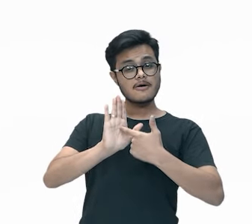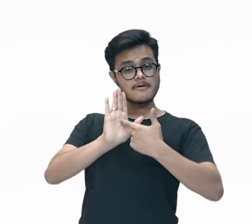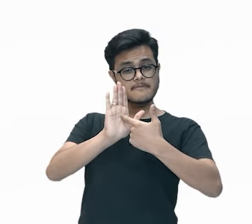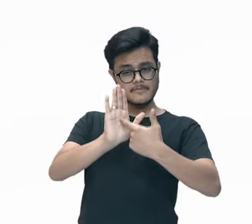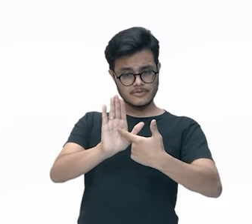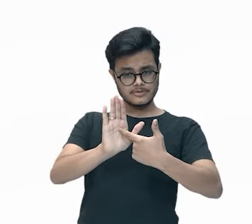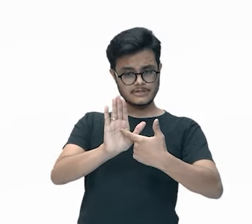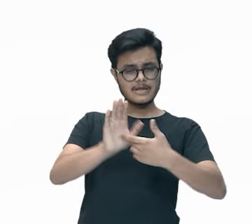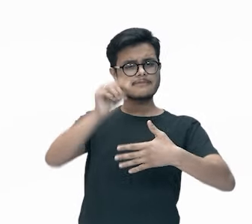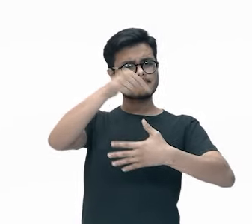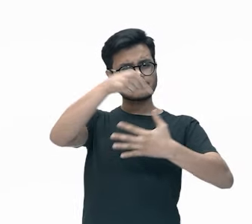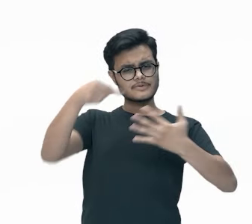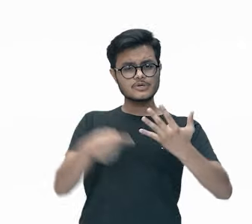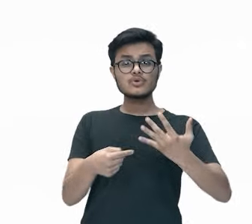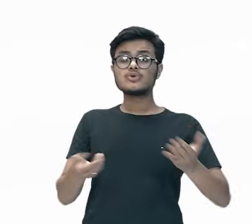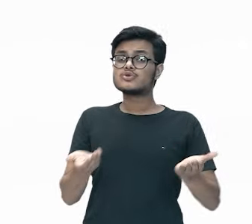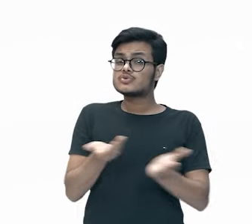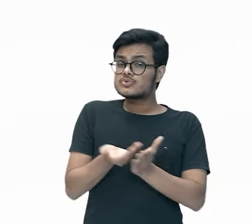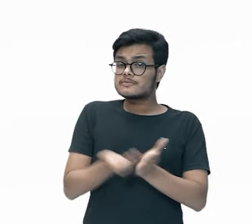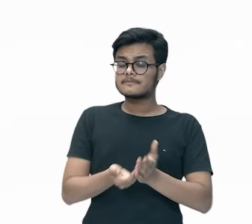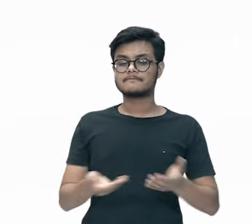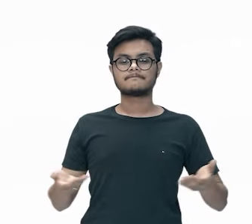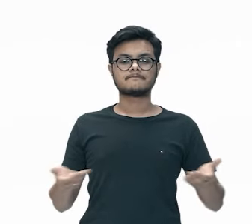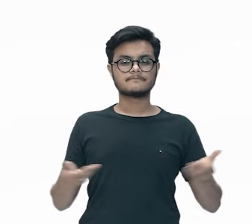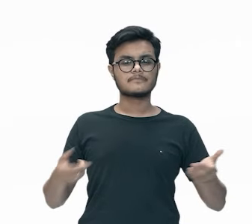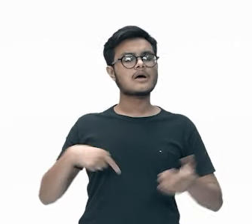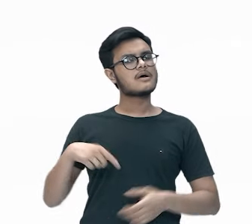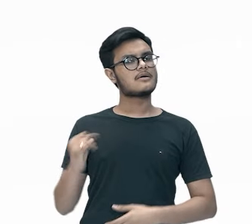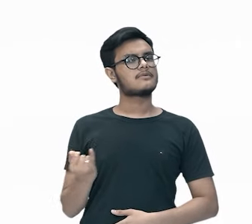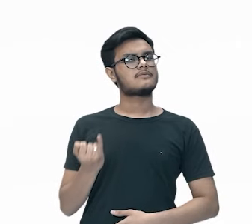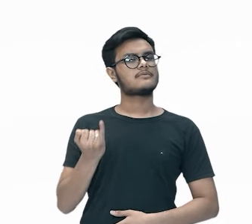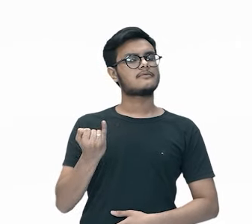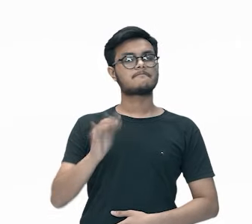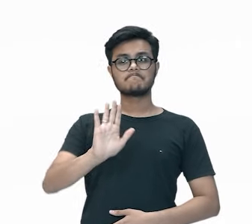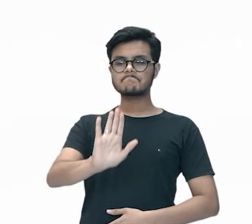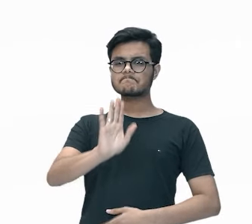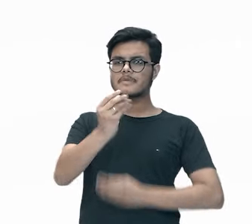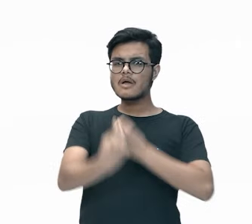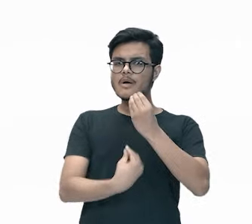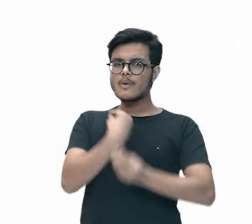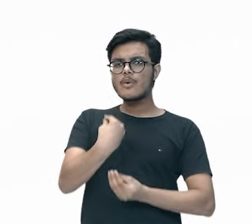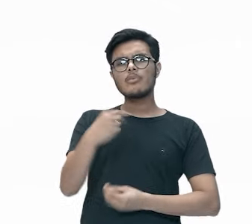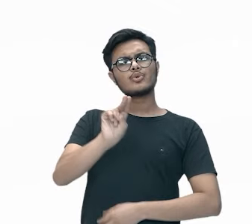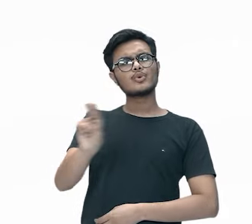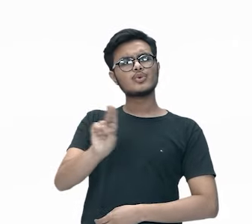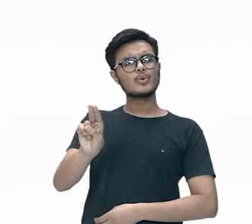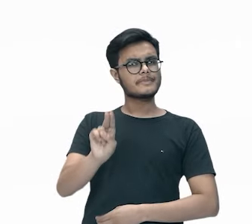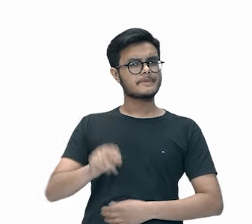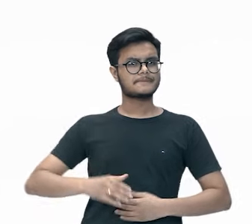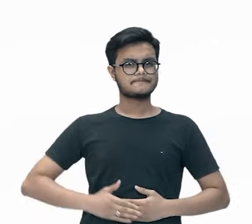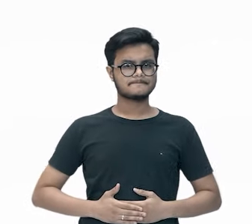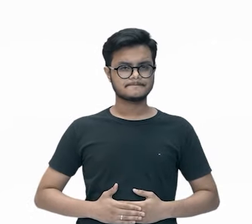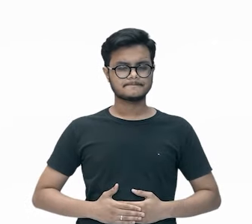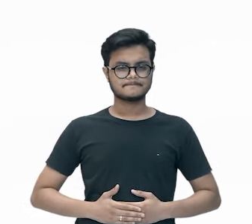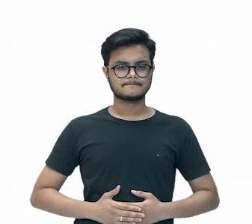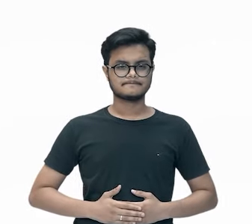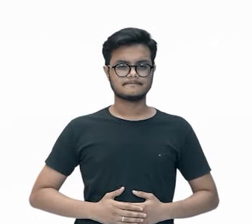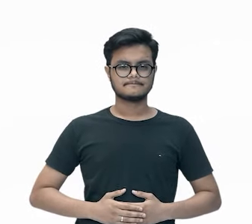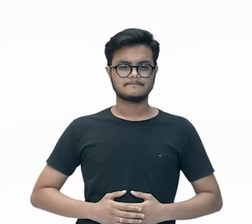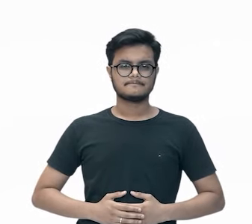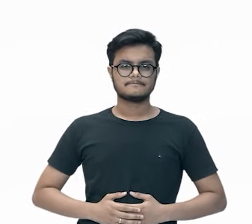um deles, a gente vai ver na aula de hoje, tem uma maneira de classificar, tá bom? E aí, vamos lá, olha só,